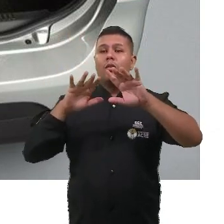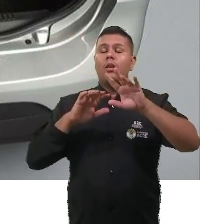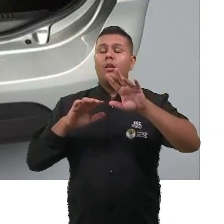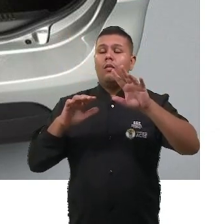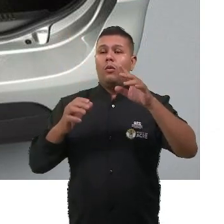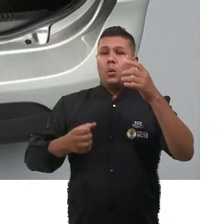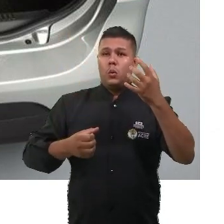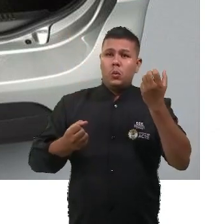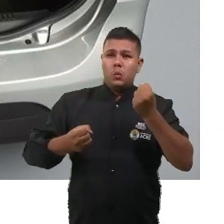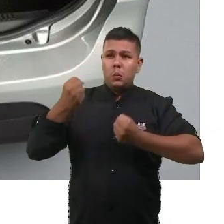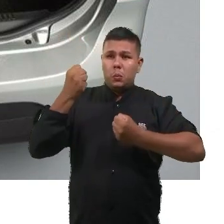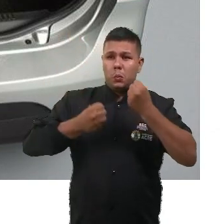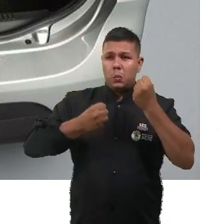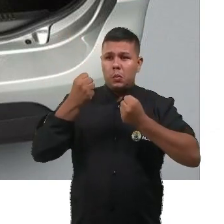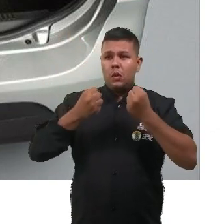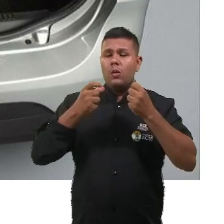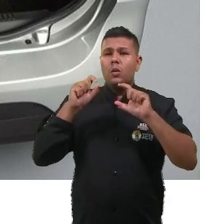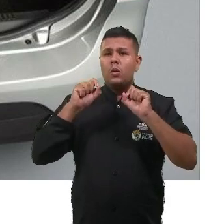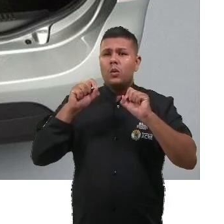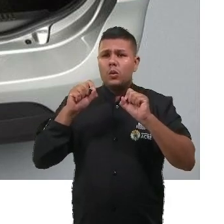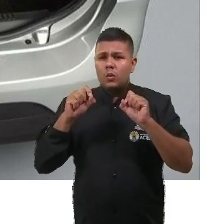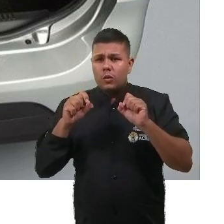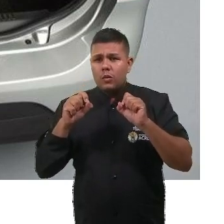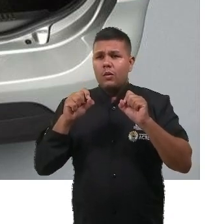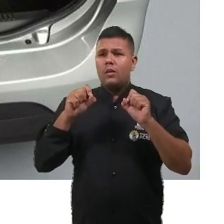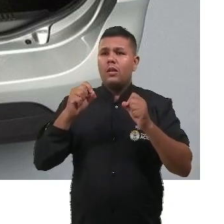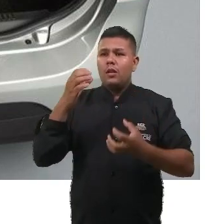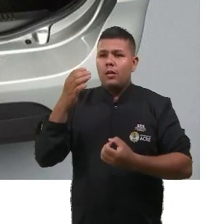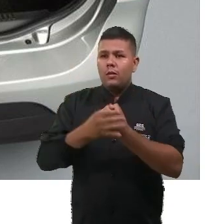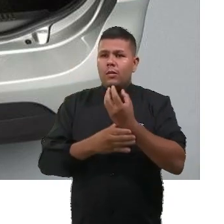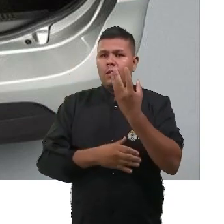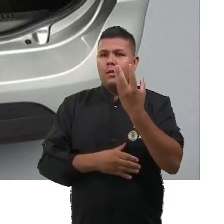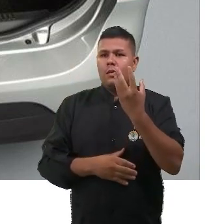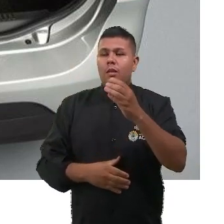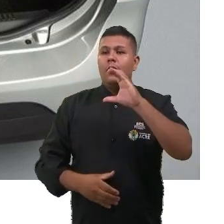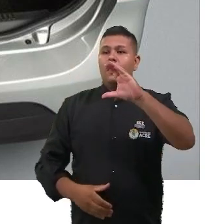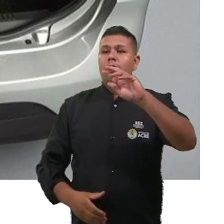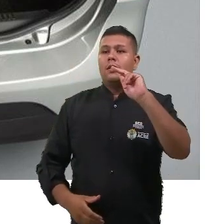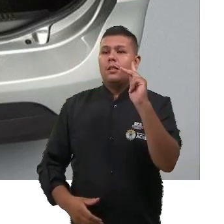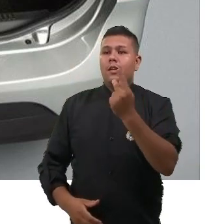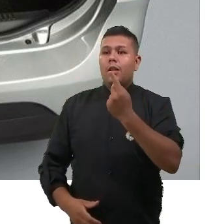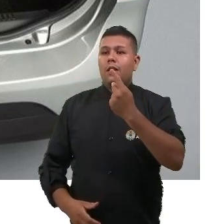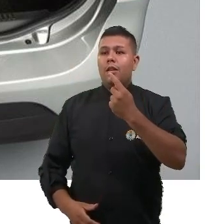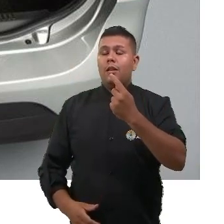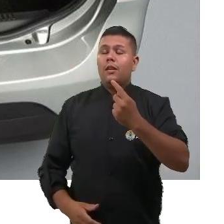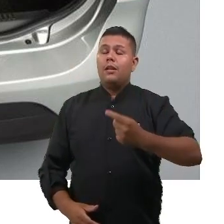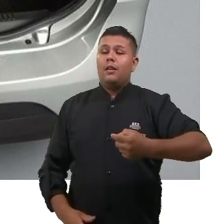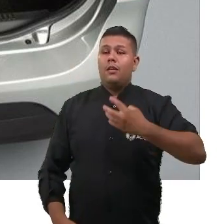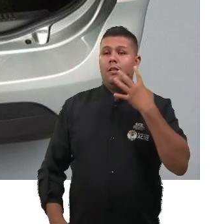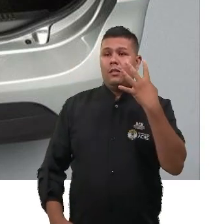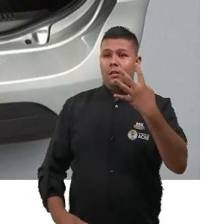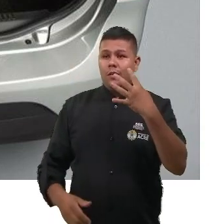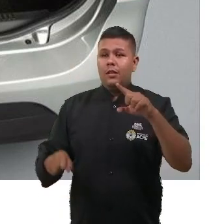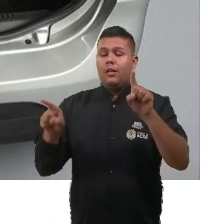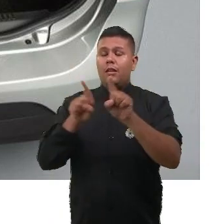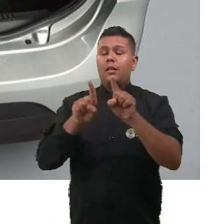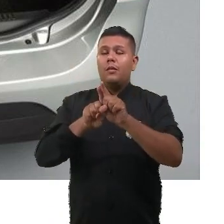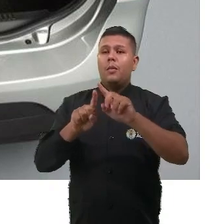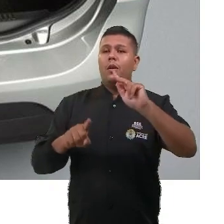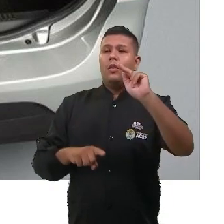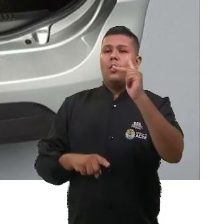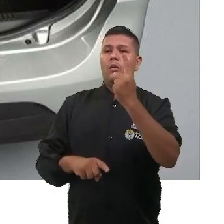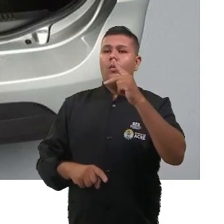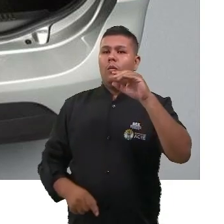é basicamente formado por metano, que é CH4, que também é um hidrocarboneto. Ó. Olha